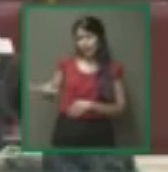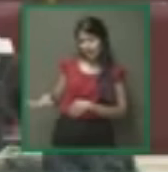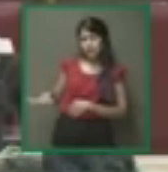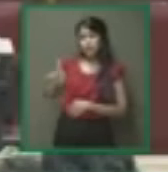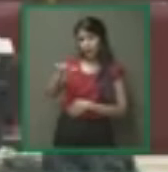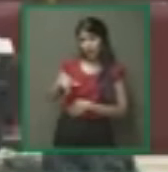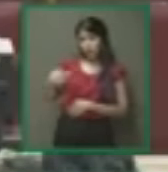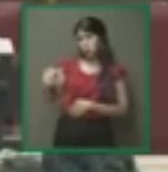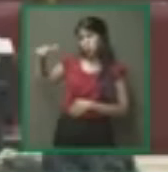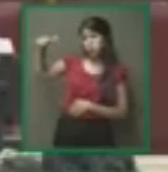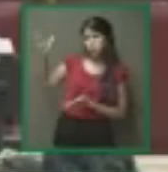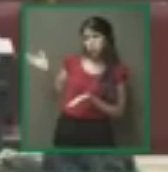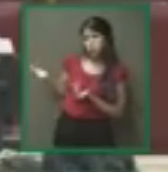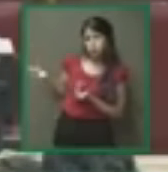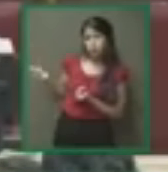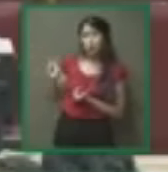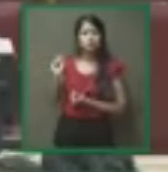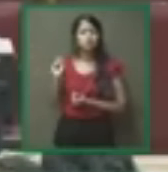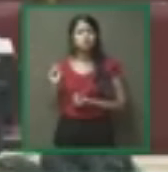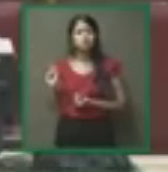Crianças Sim, ou adolescentes, é isso, né?